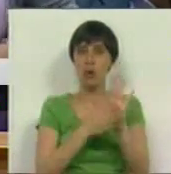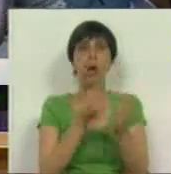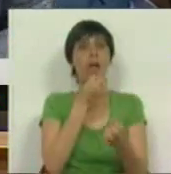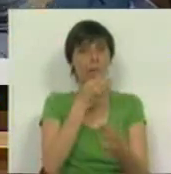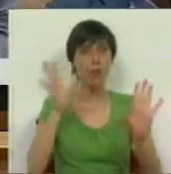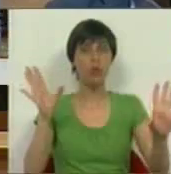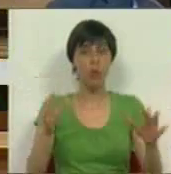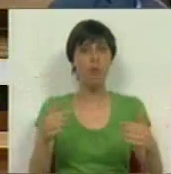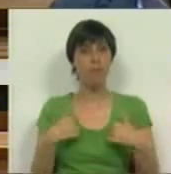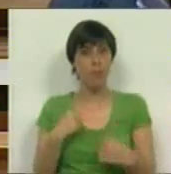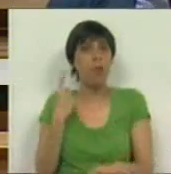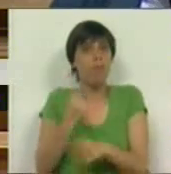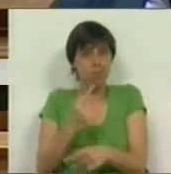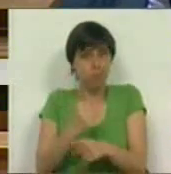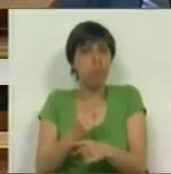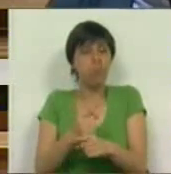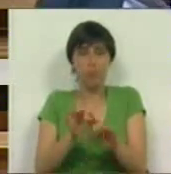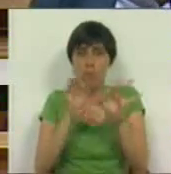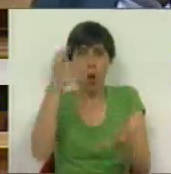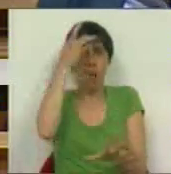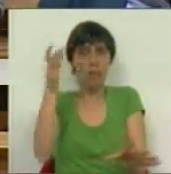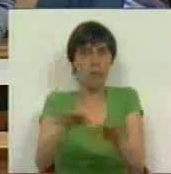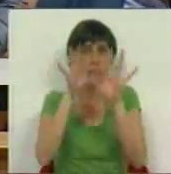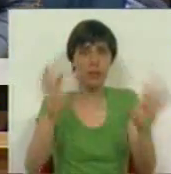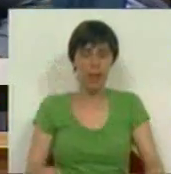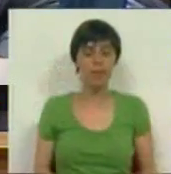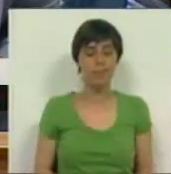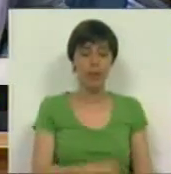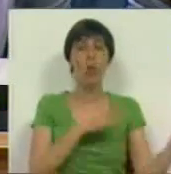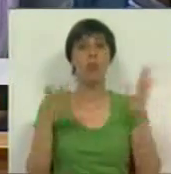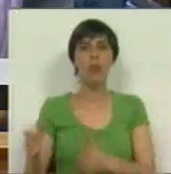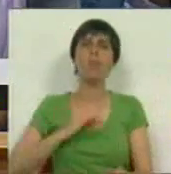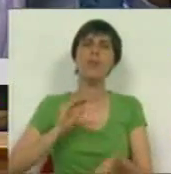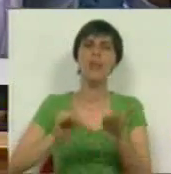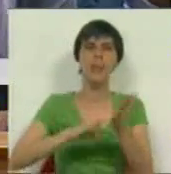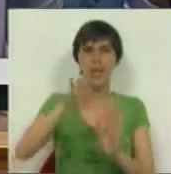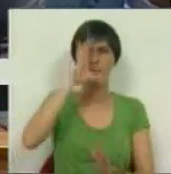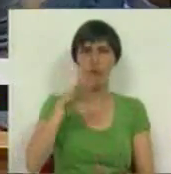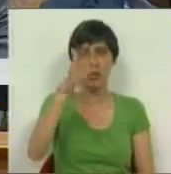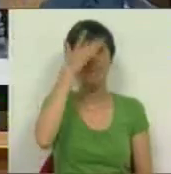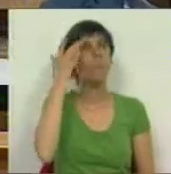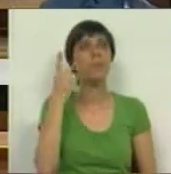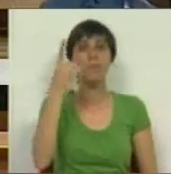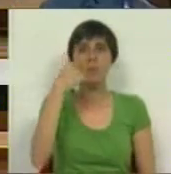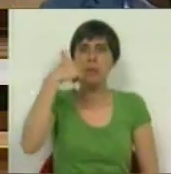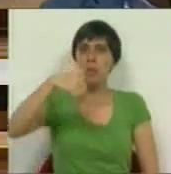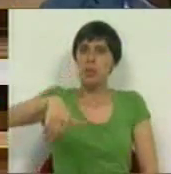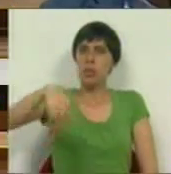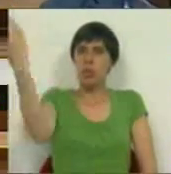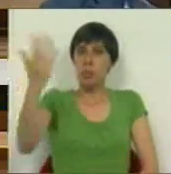muito bem, porque nós também subscrevemos. Por outro lado, Sr. Secretário de Estado, há uma coisa